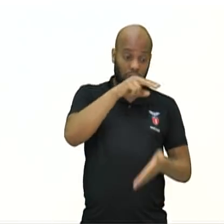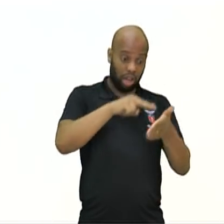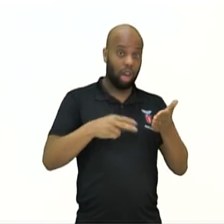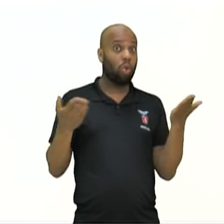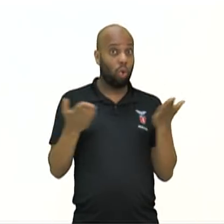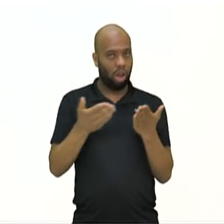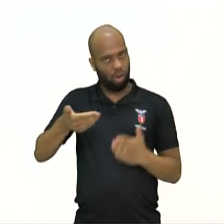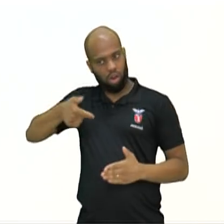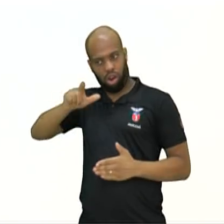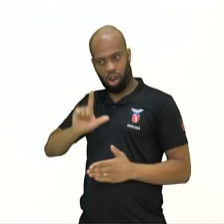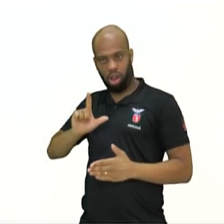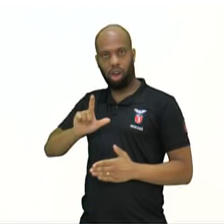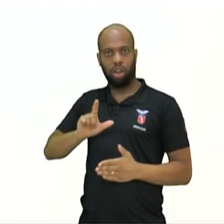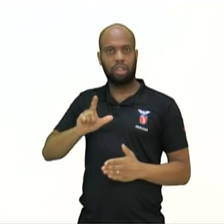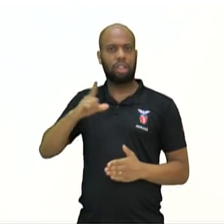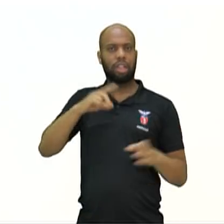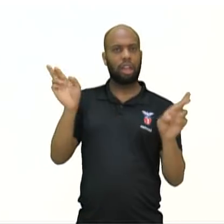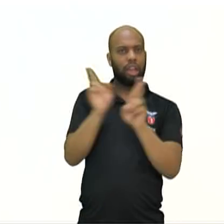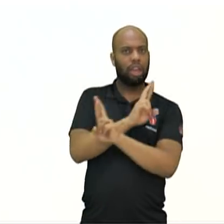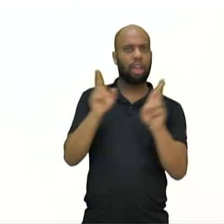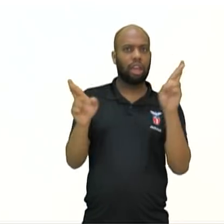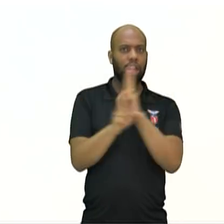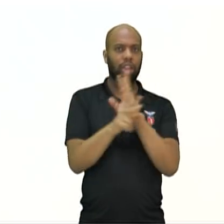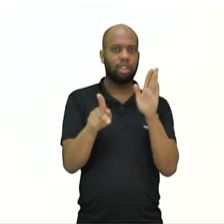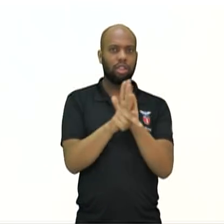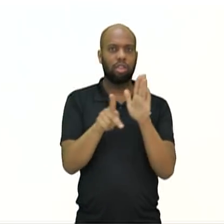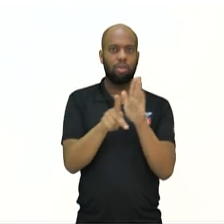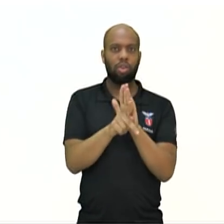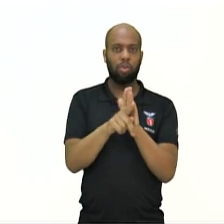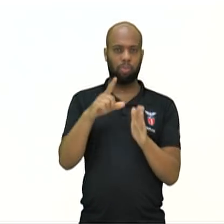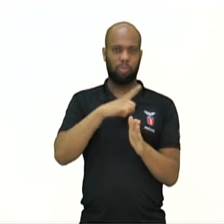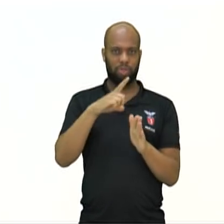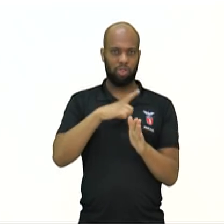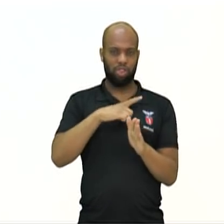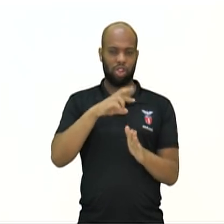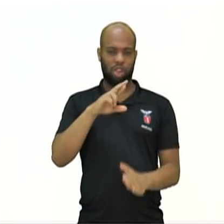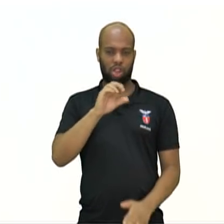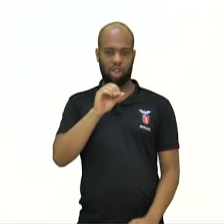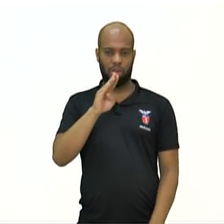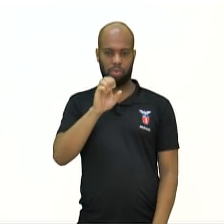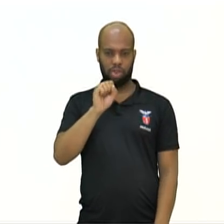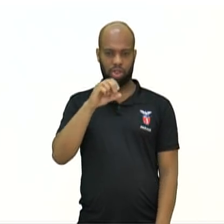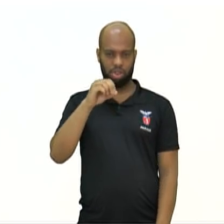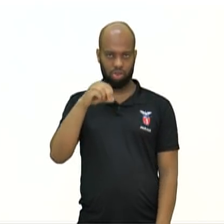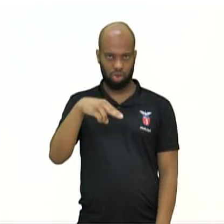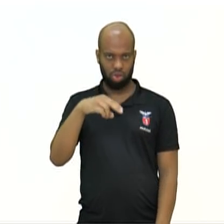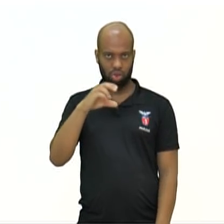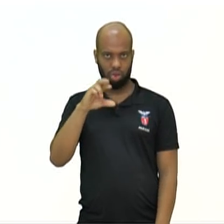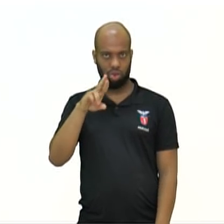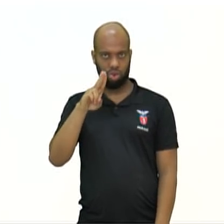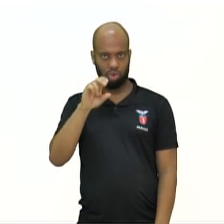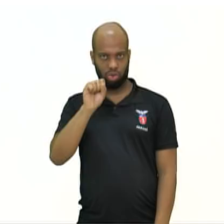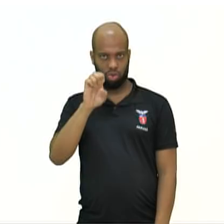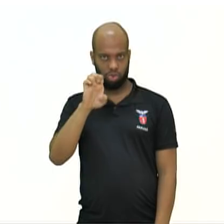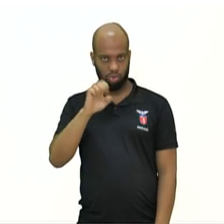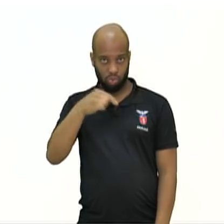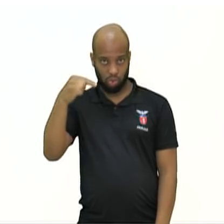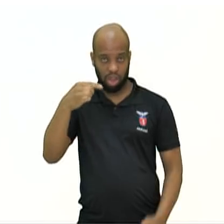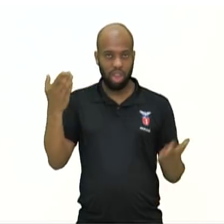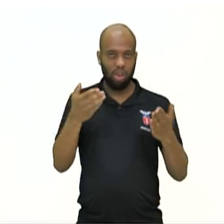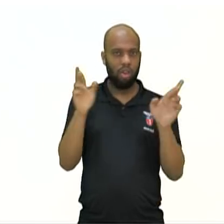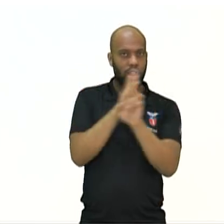lido conversa com os textos da obra As Aventuras de Robinson Crusoe, visto em nossas aulas anteriores? Agora vocês